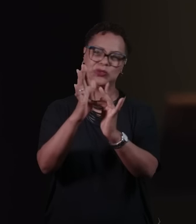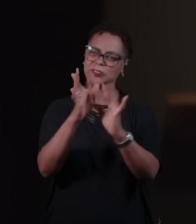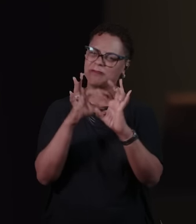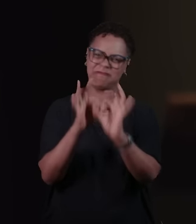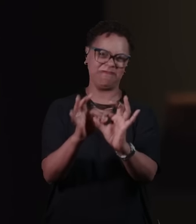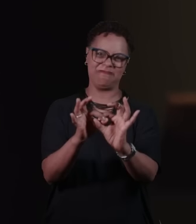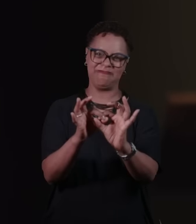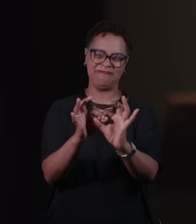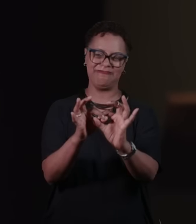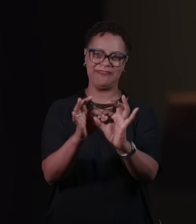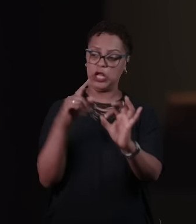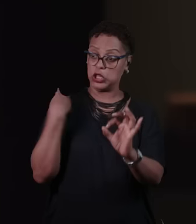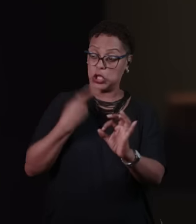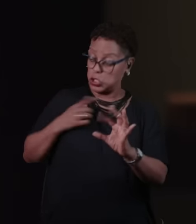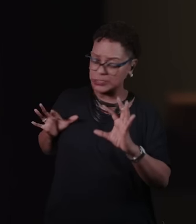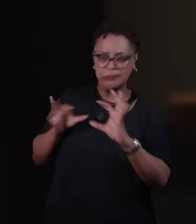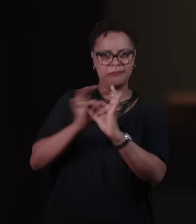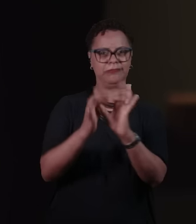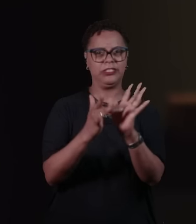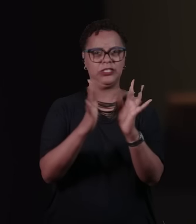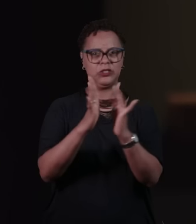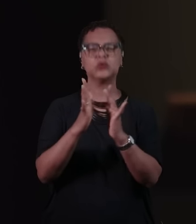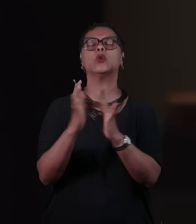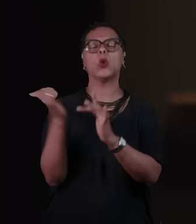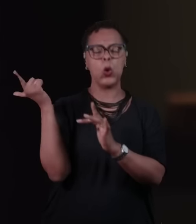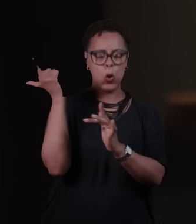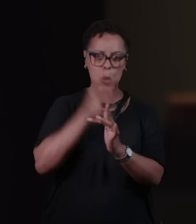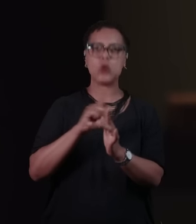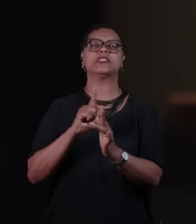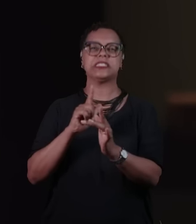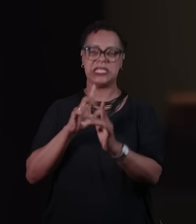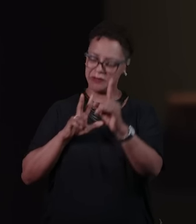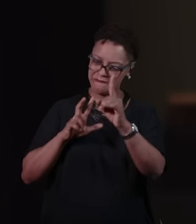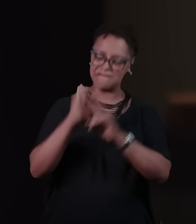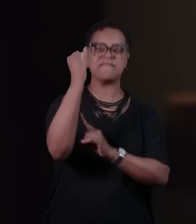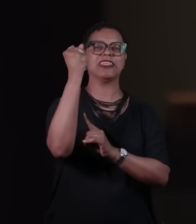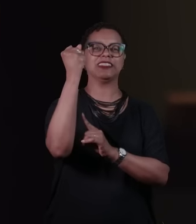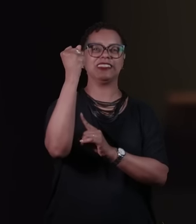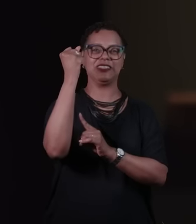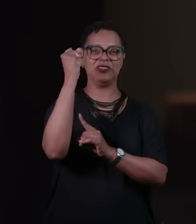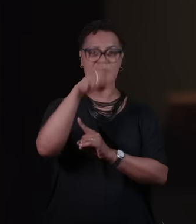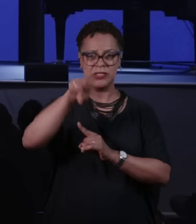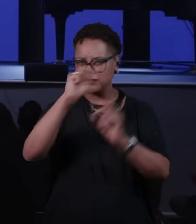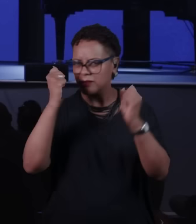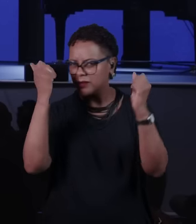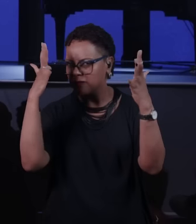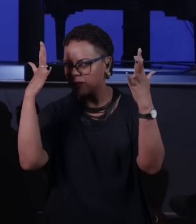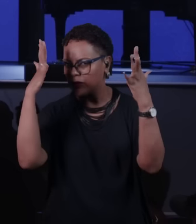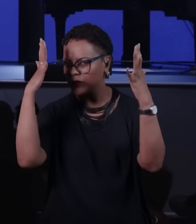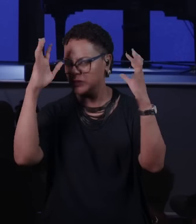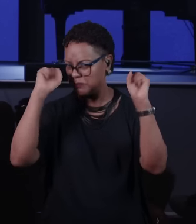em Cristo Jesus, nós somos mais do que vencedores. Você pode aplaudir o